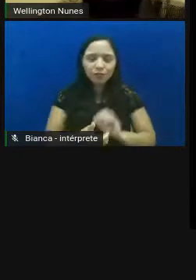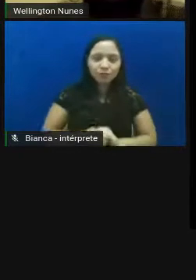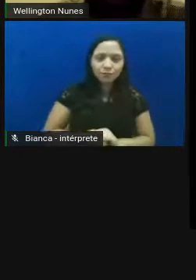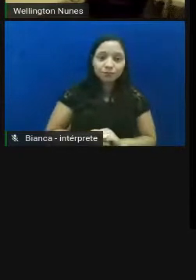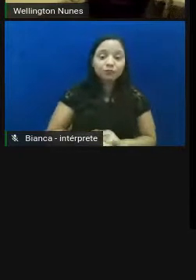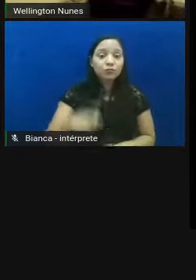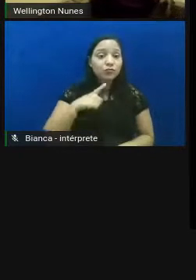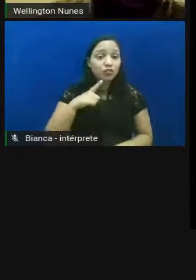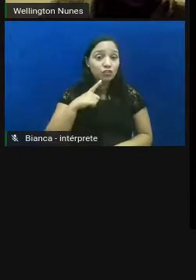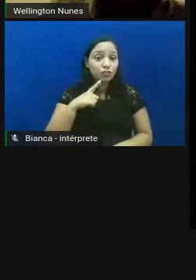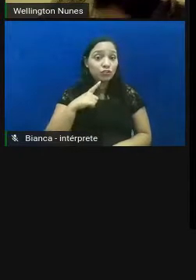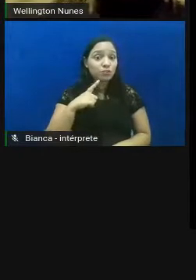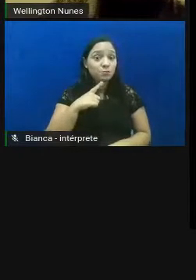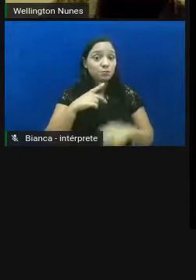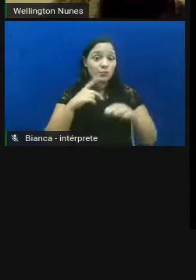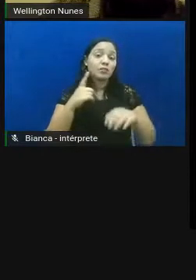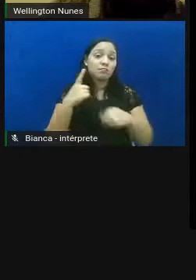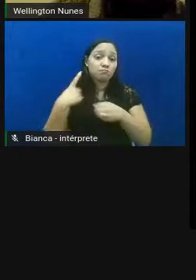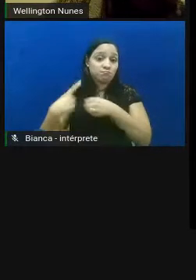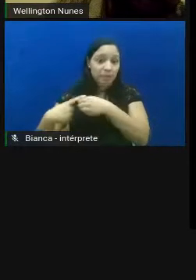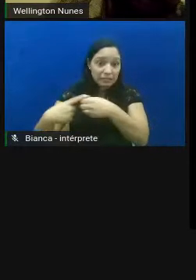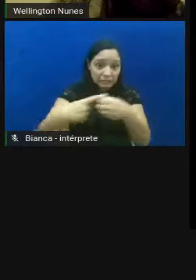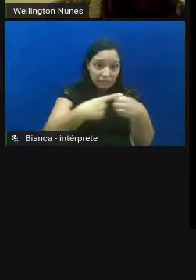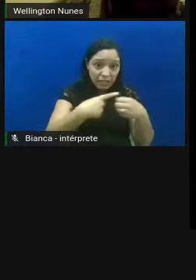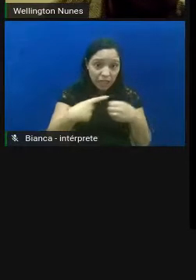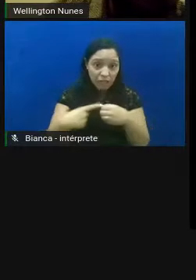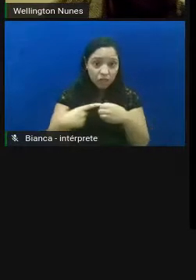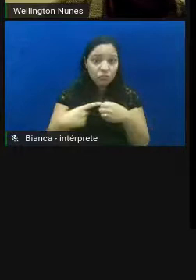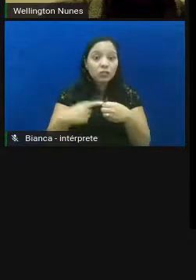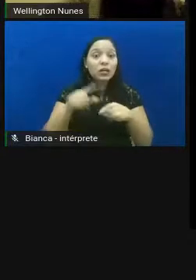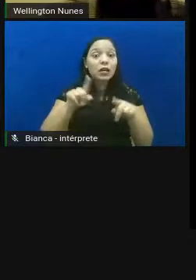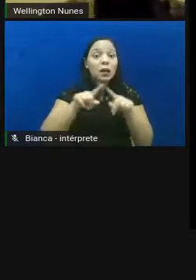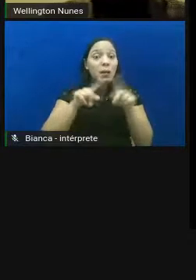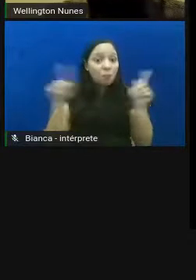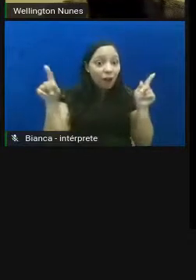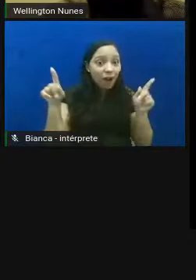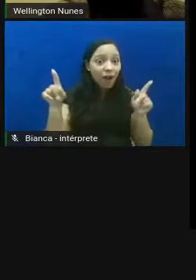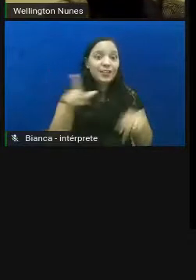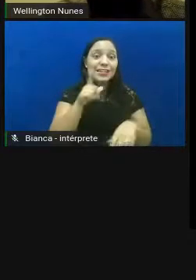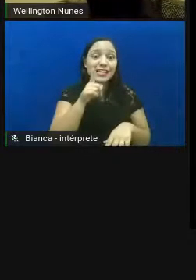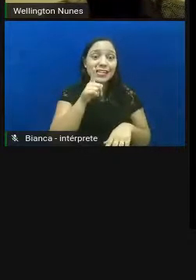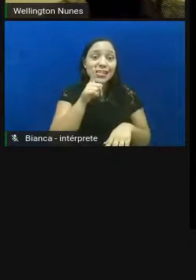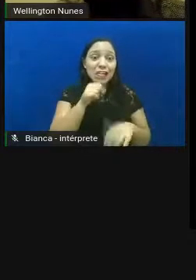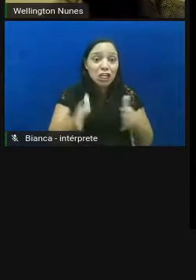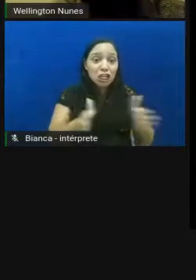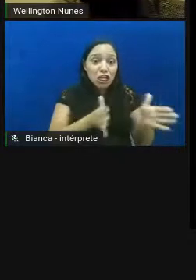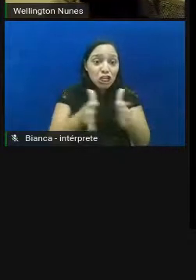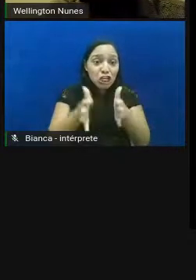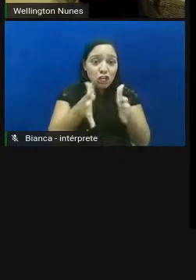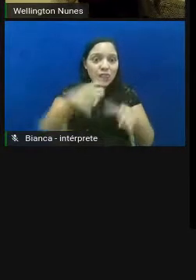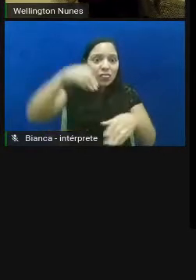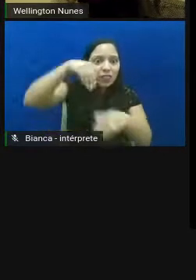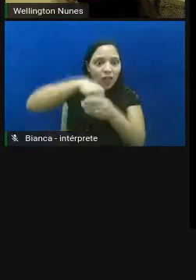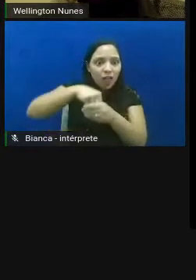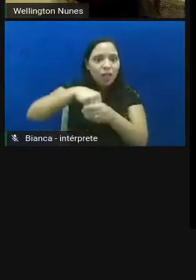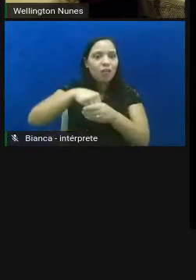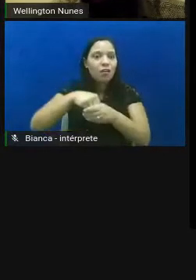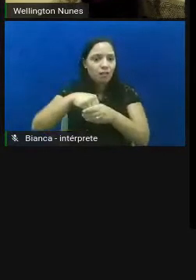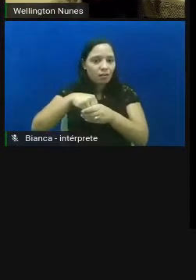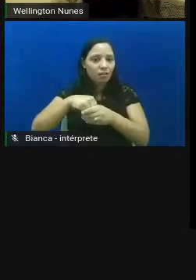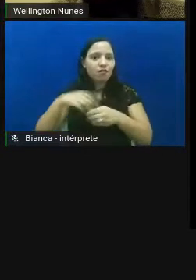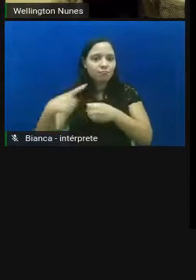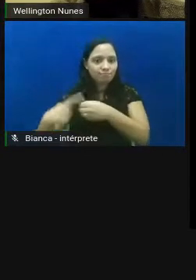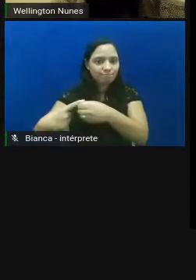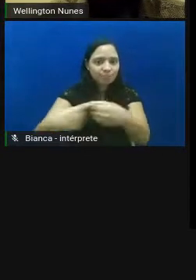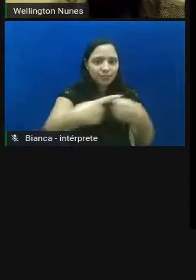grande rio serpenteia, né, ela passa por essa cidade, e nós temos